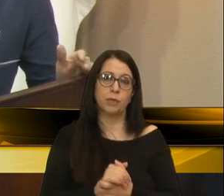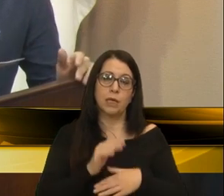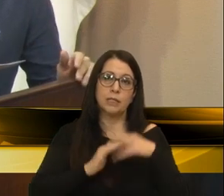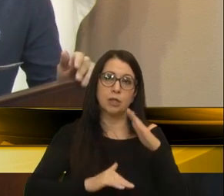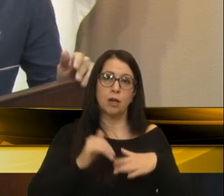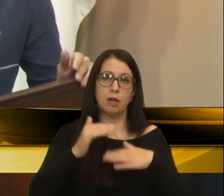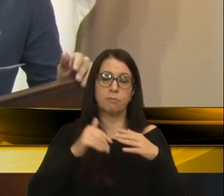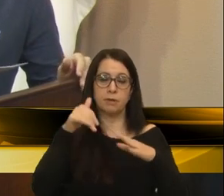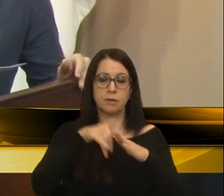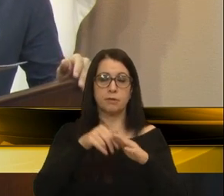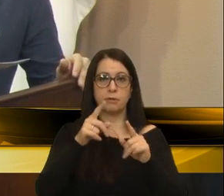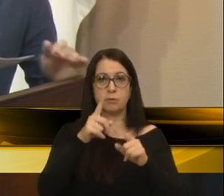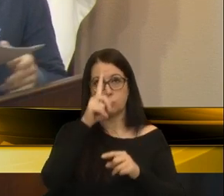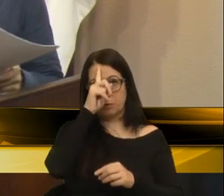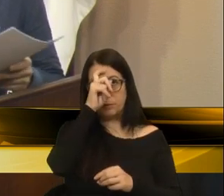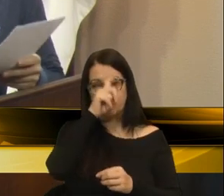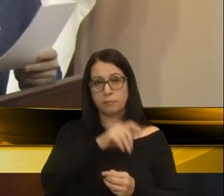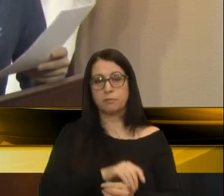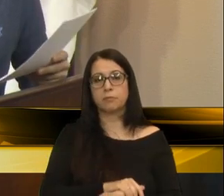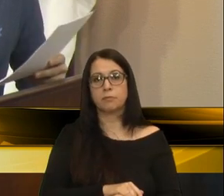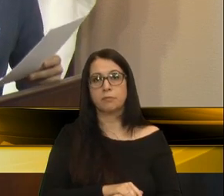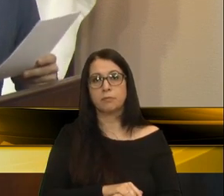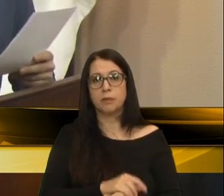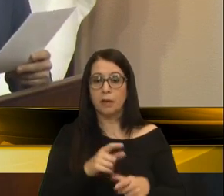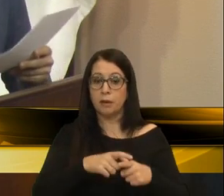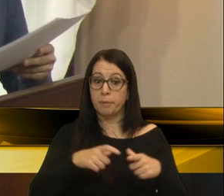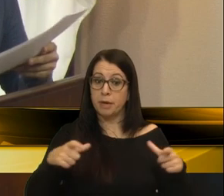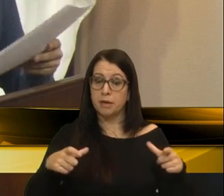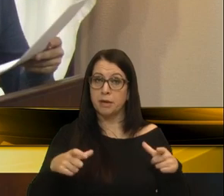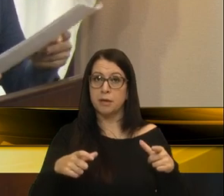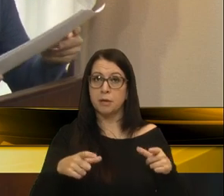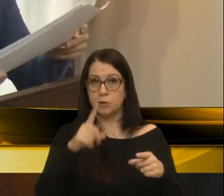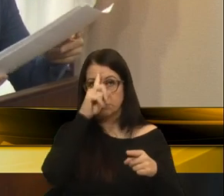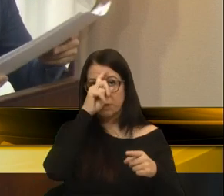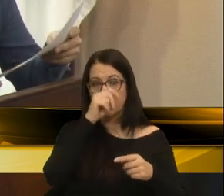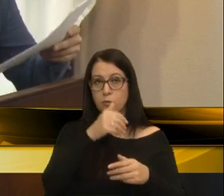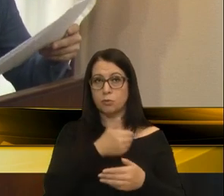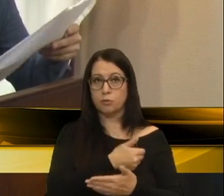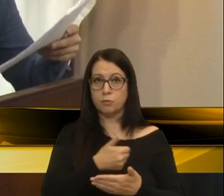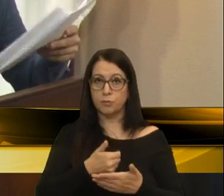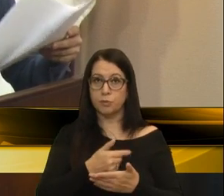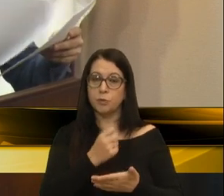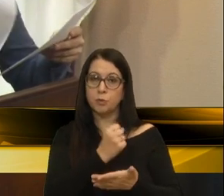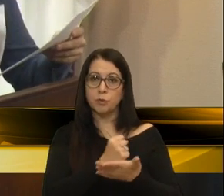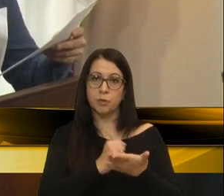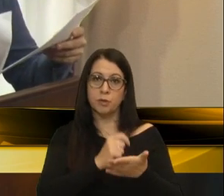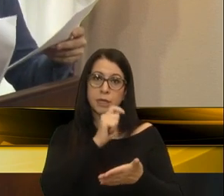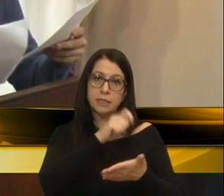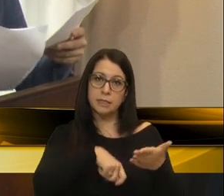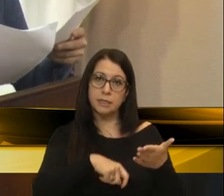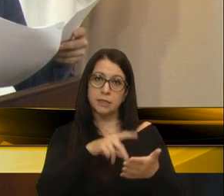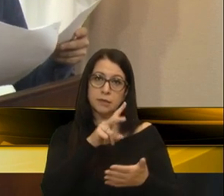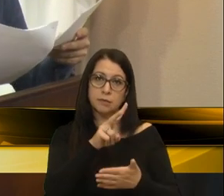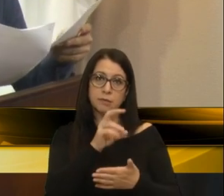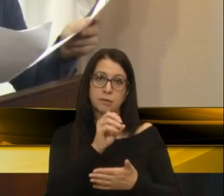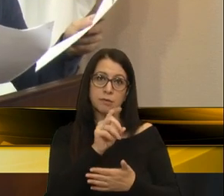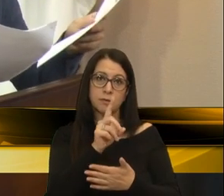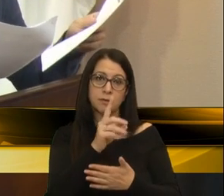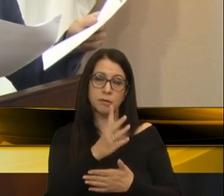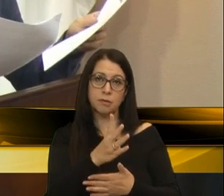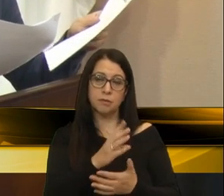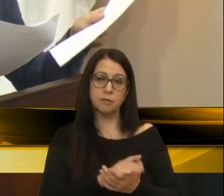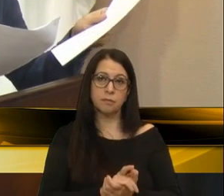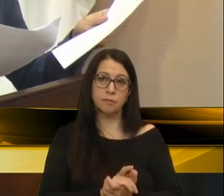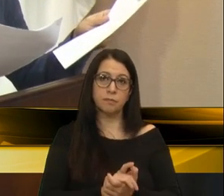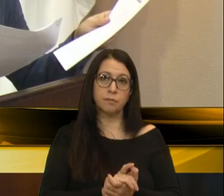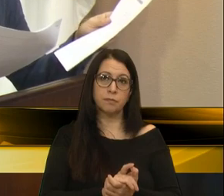obras dentro do hospital, né, da ampliação do Hospital Materno-Infantil, um contrato assinado ainda lá em 2014,